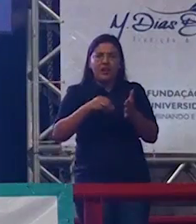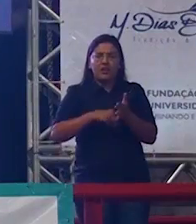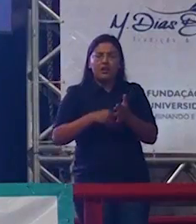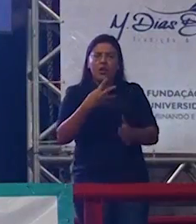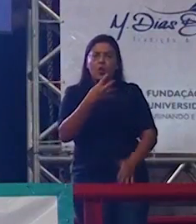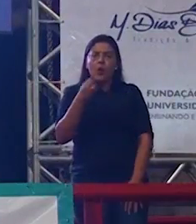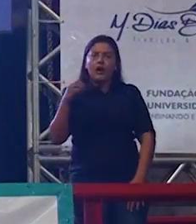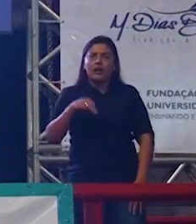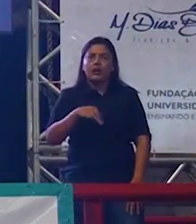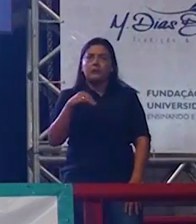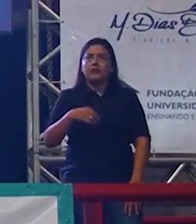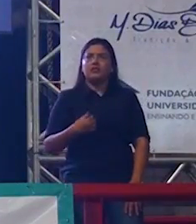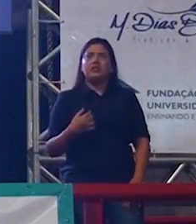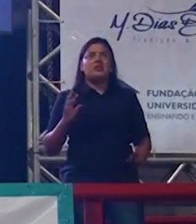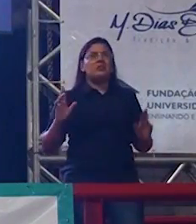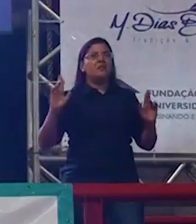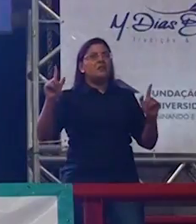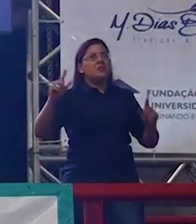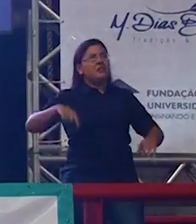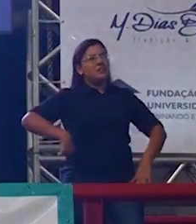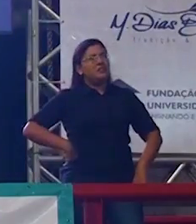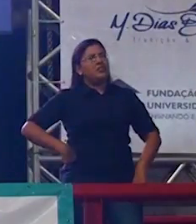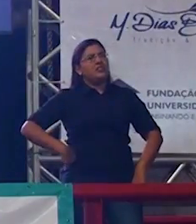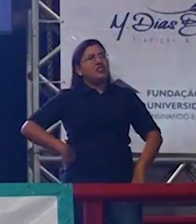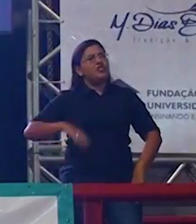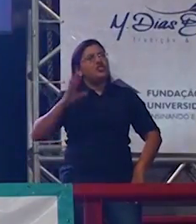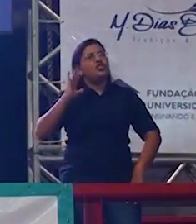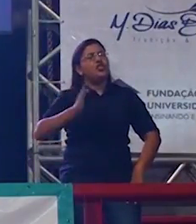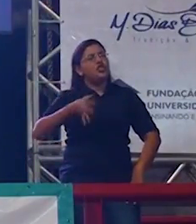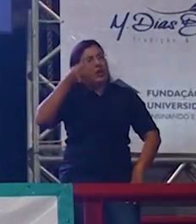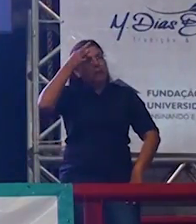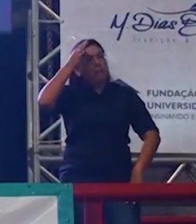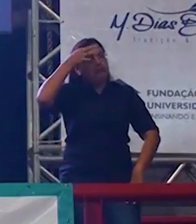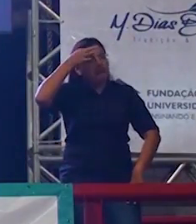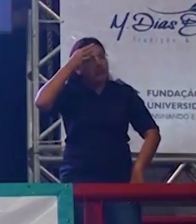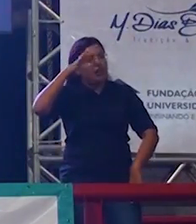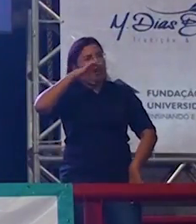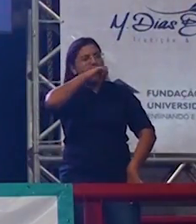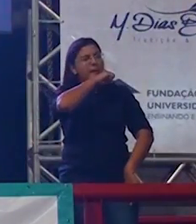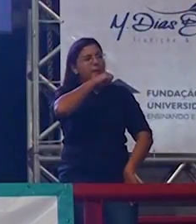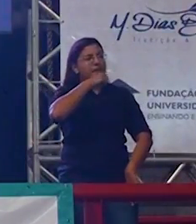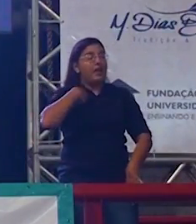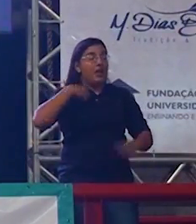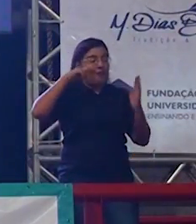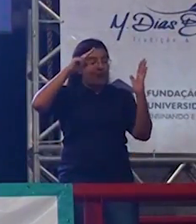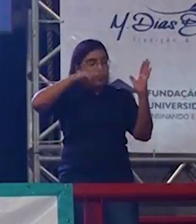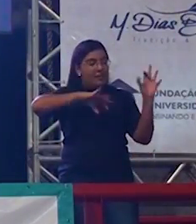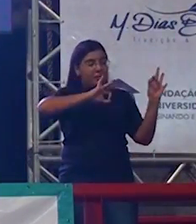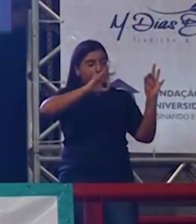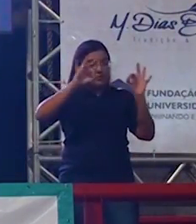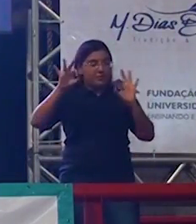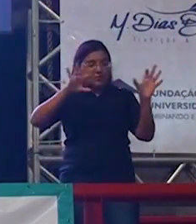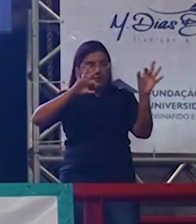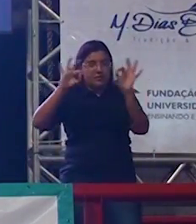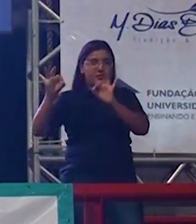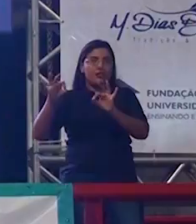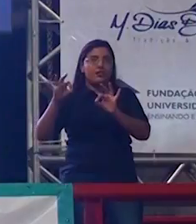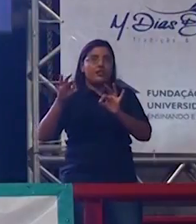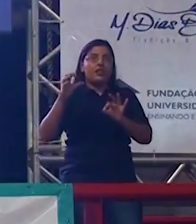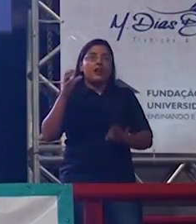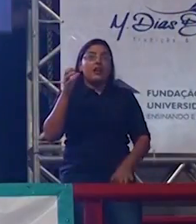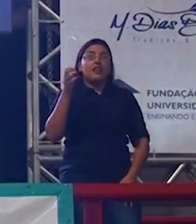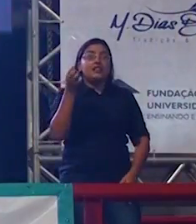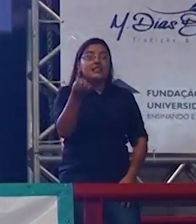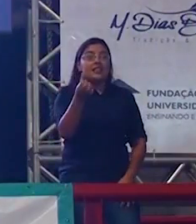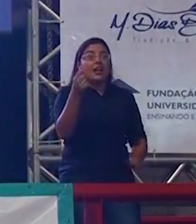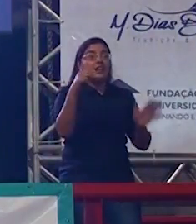mais de 40 minutos, eu estranhei. Terminei a prova, aí eu fui revisar as questões. Quando eu olhei, ainda faltavam